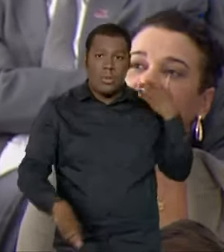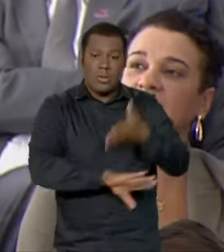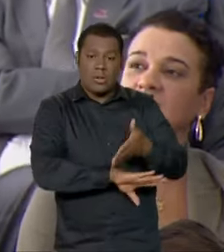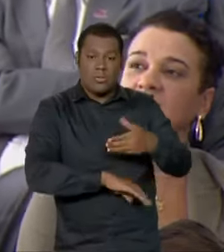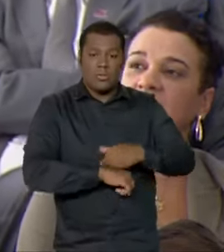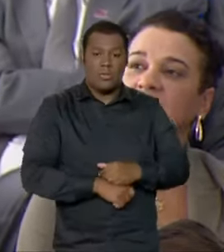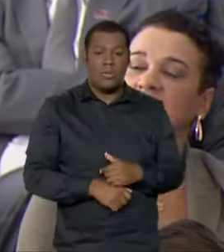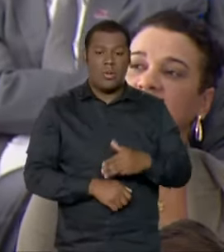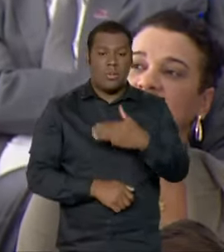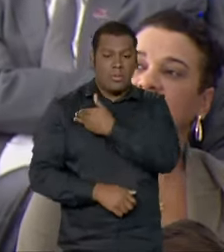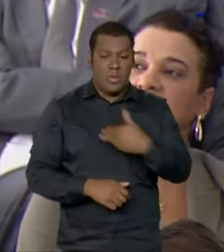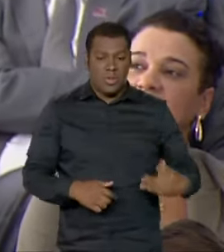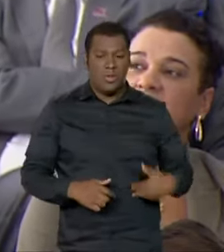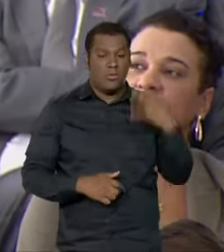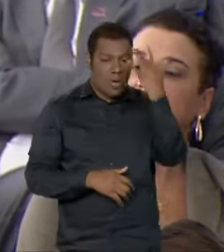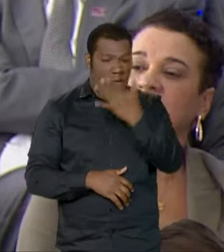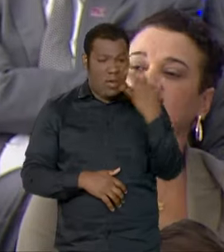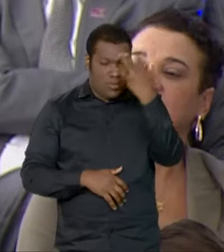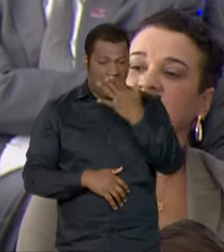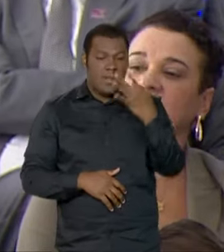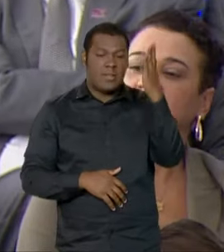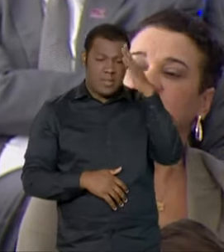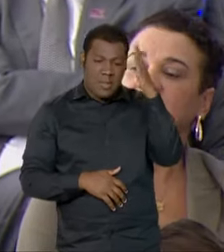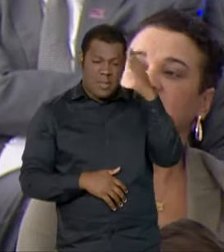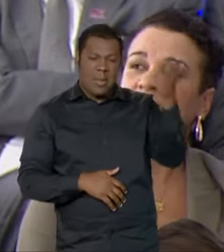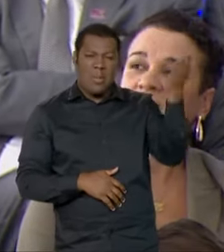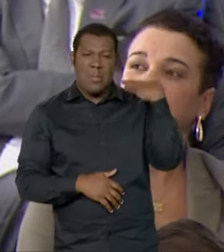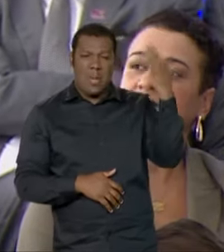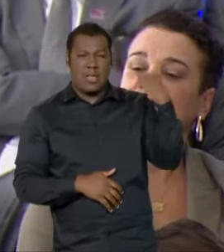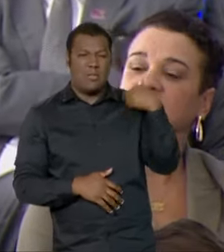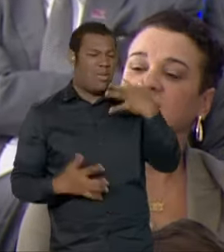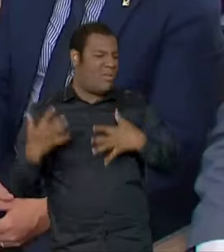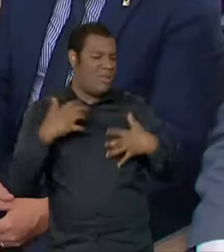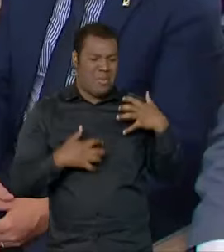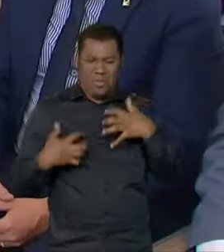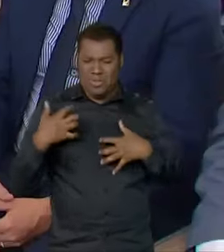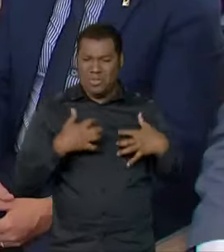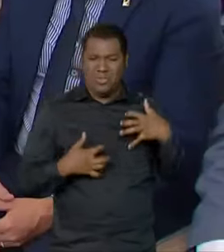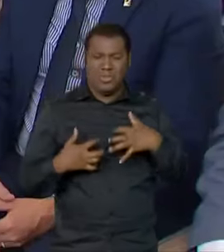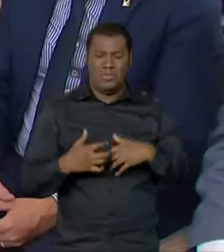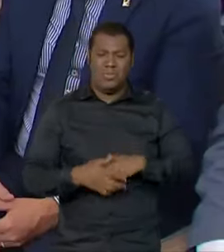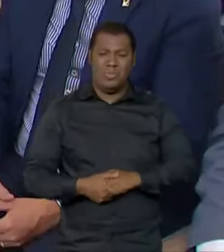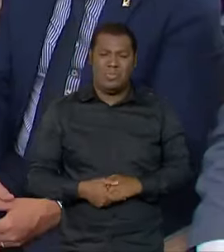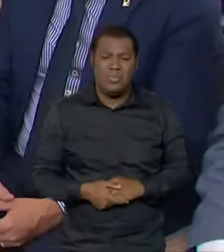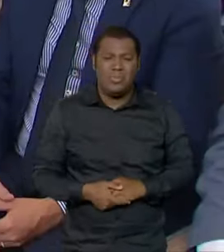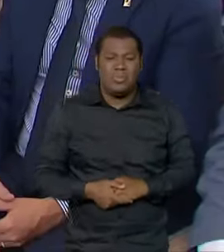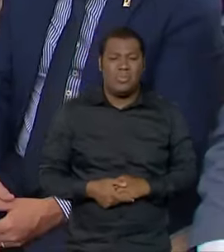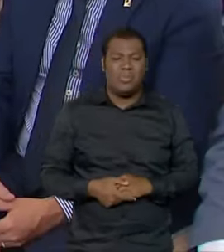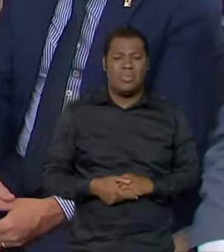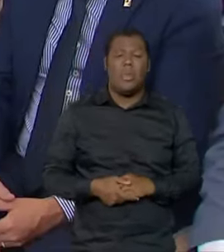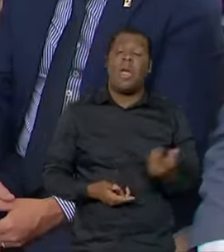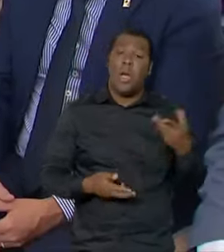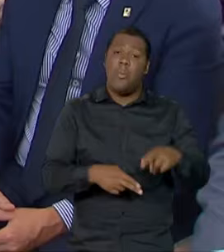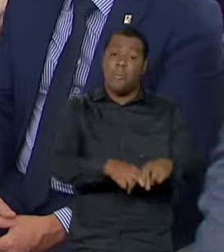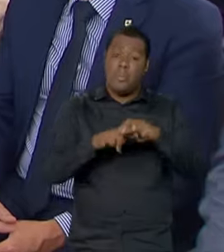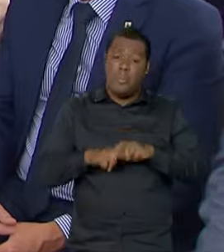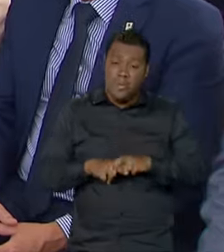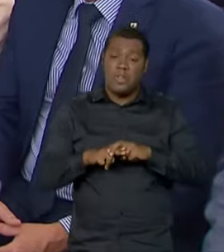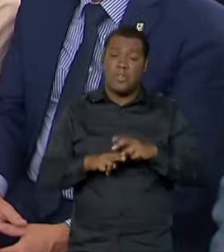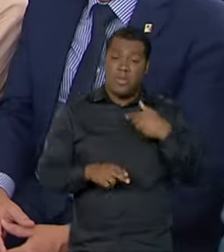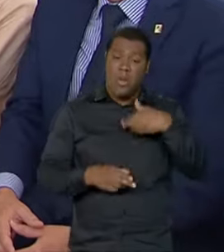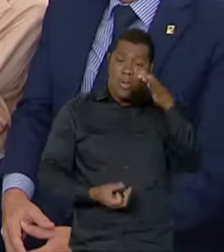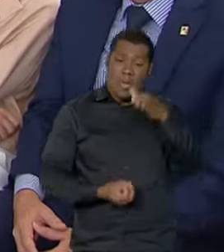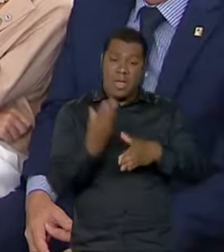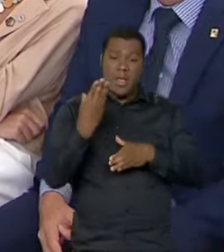O Haddad sabe que me incomodava muito uma coisa e resultou nesse plano